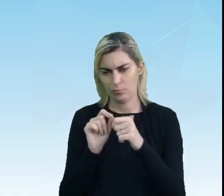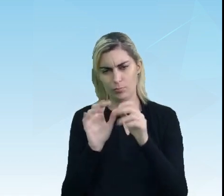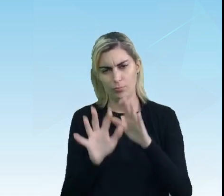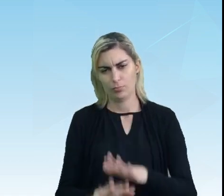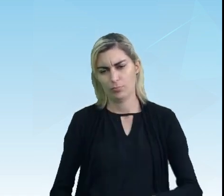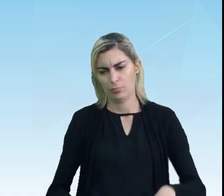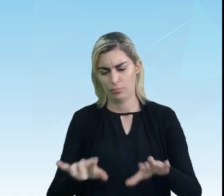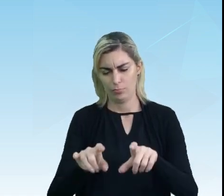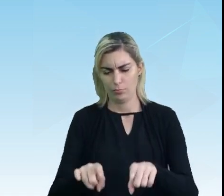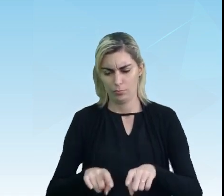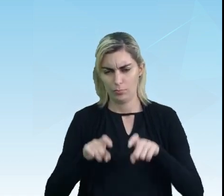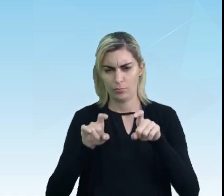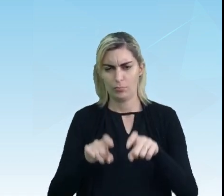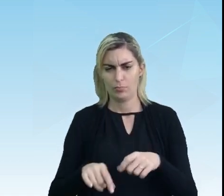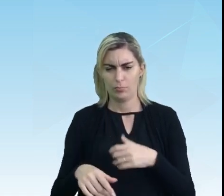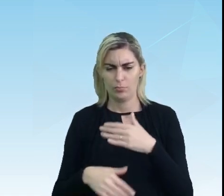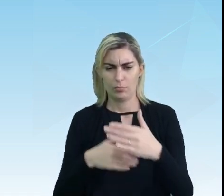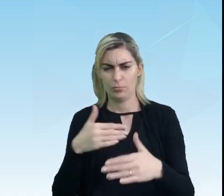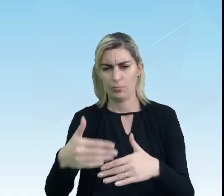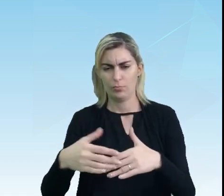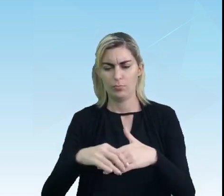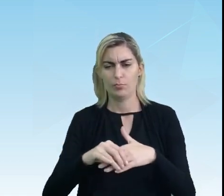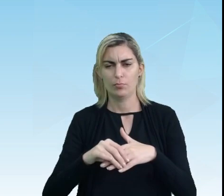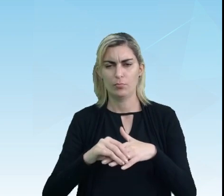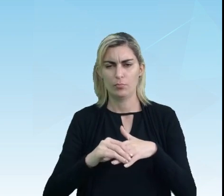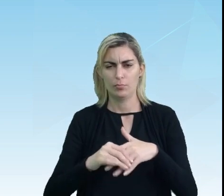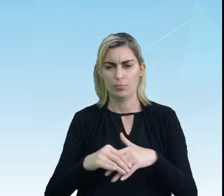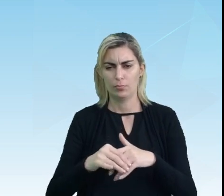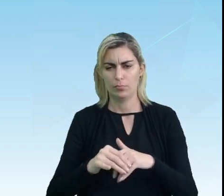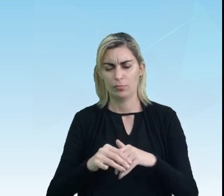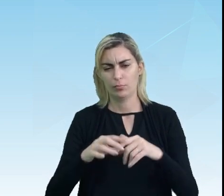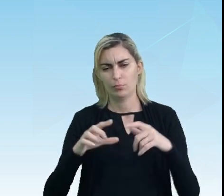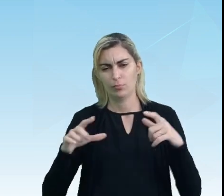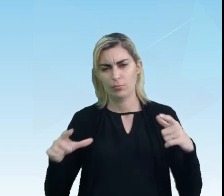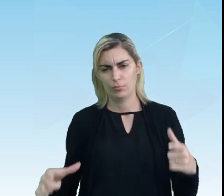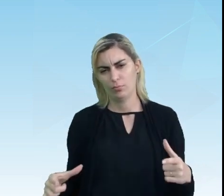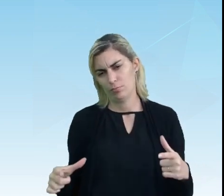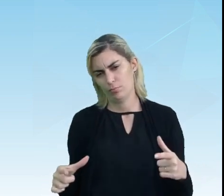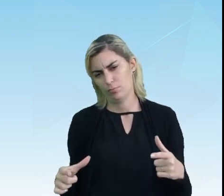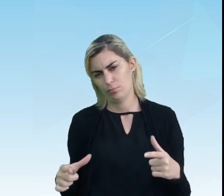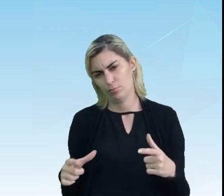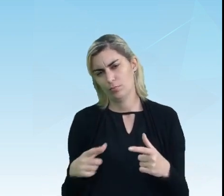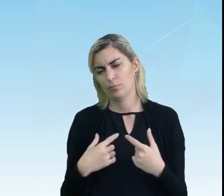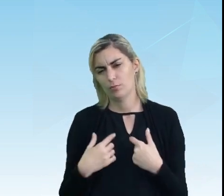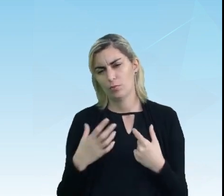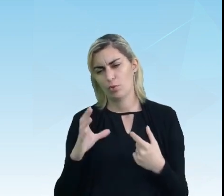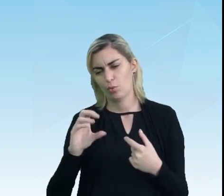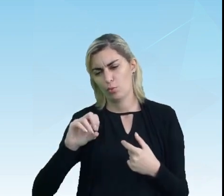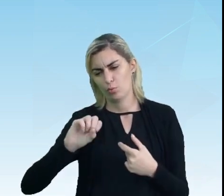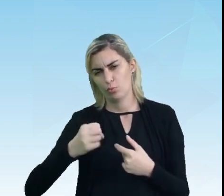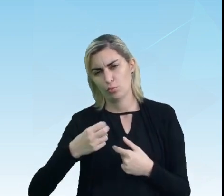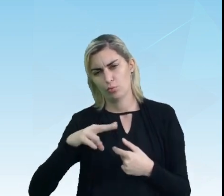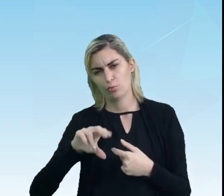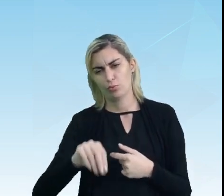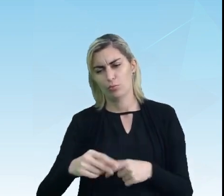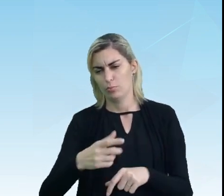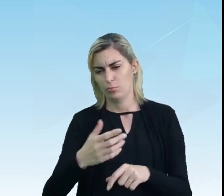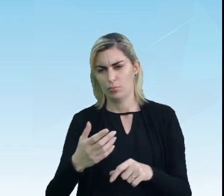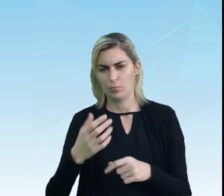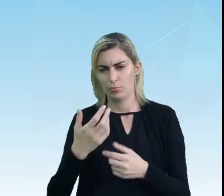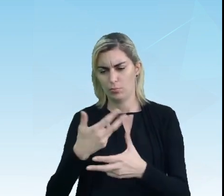meio rural, gerando contrapartida uma maior demanda sobre os consumos e extração dos